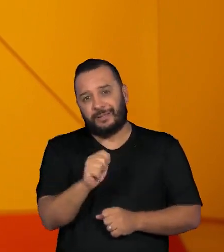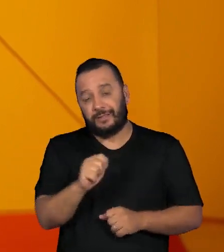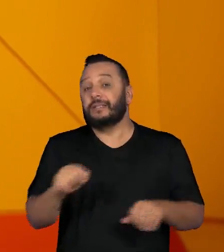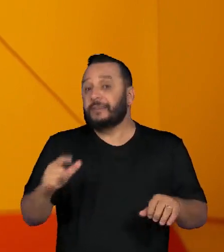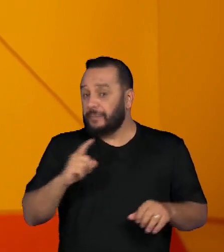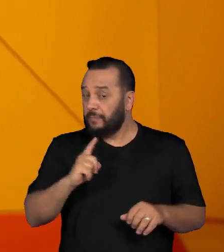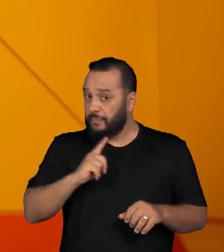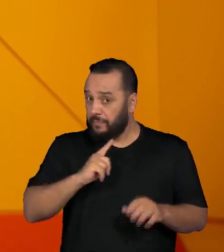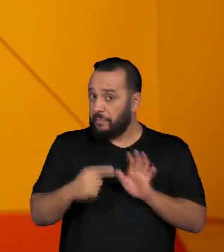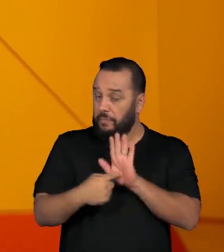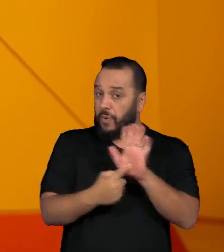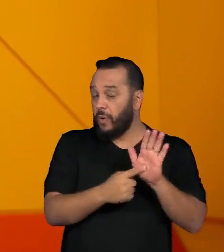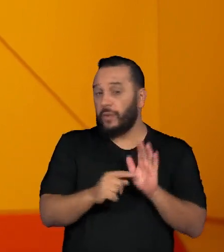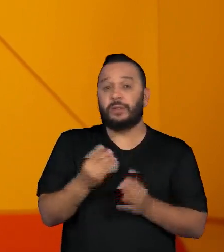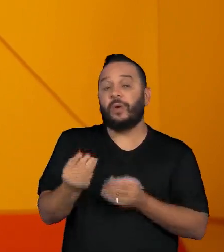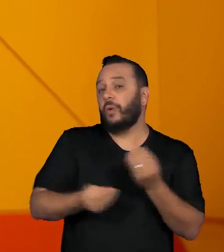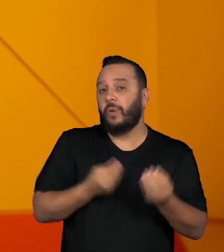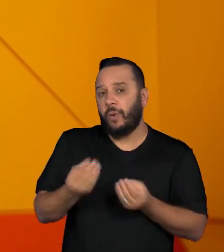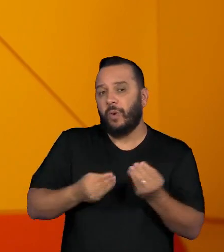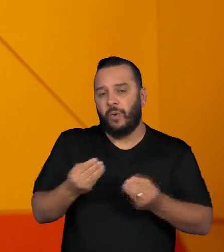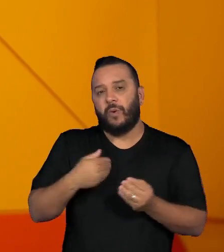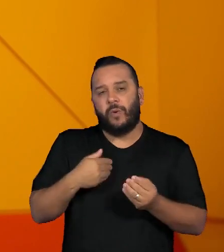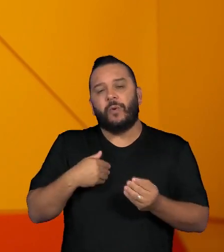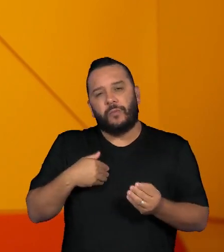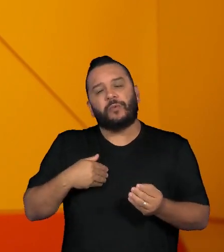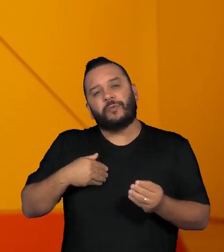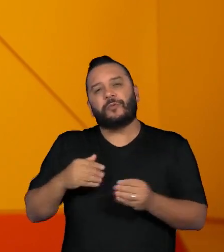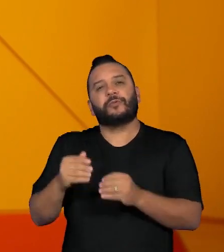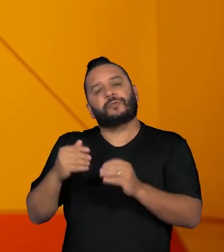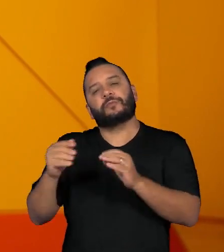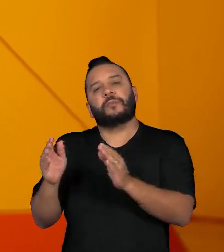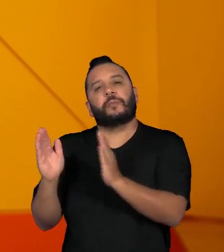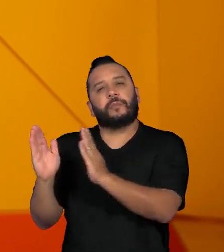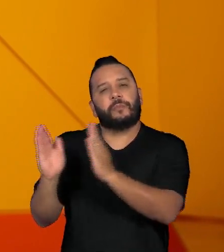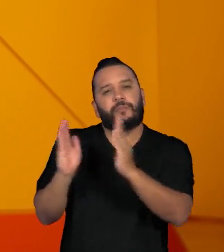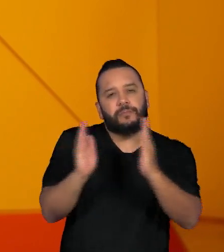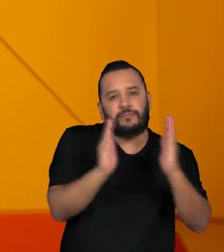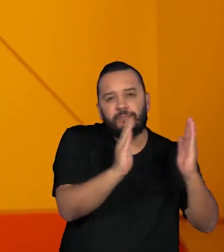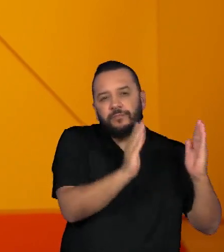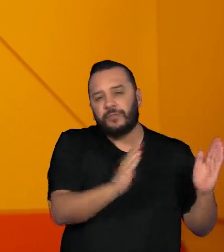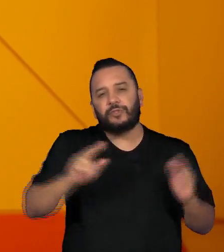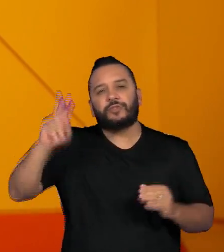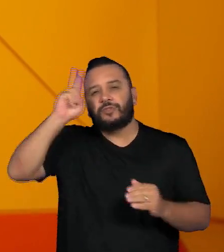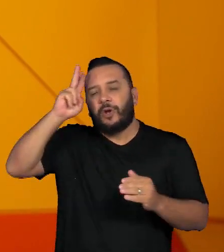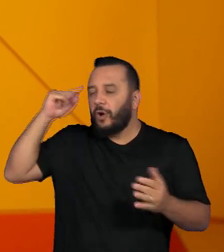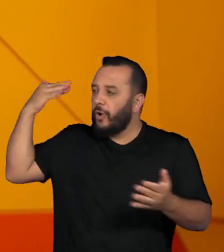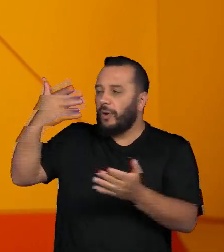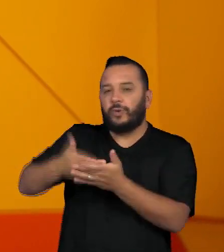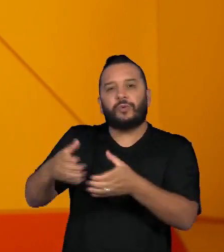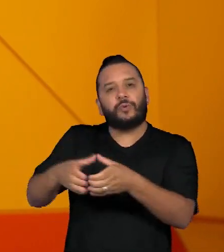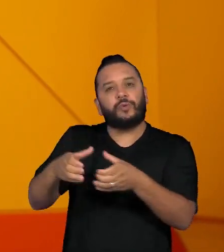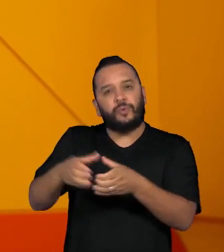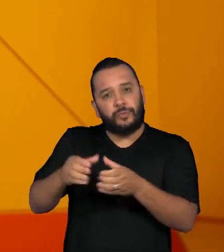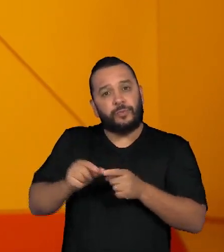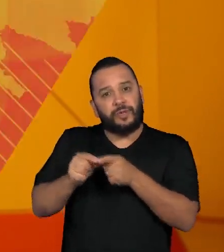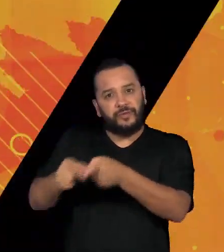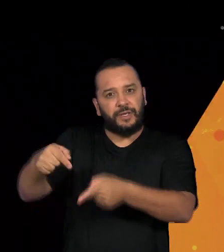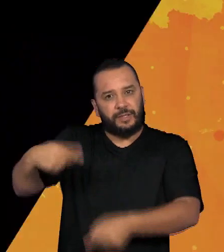longa mostra um acervo inédito com momentos históricos do grupo e da juventude periférica de São Paulo.